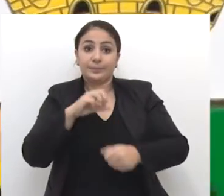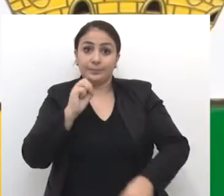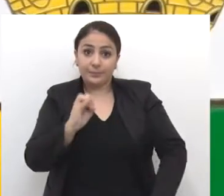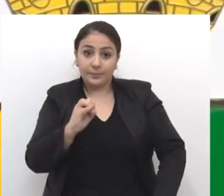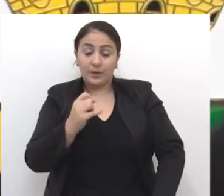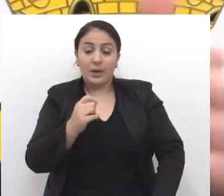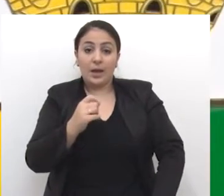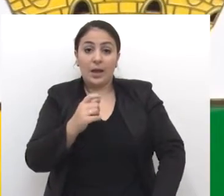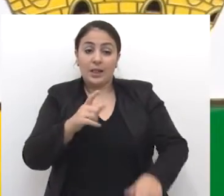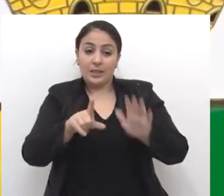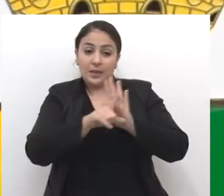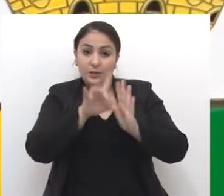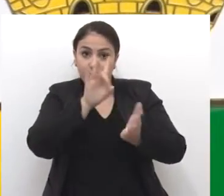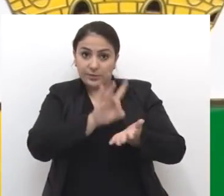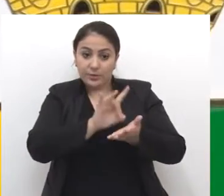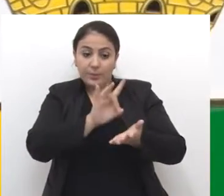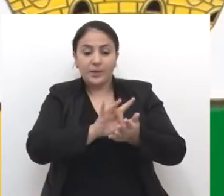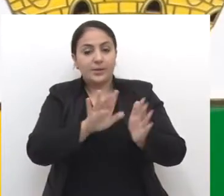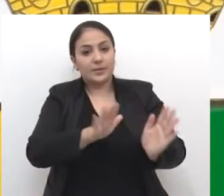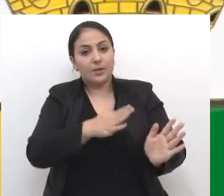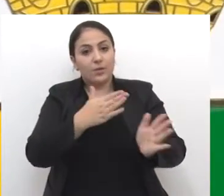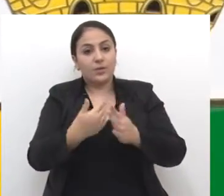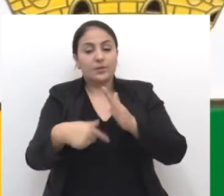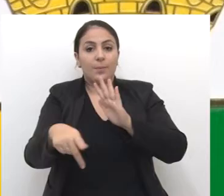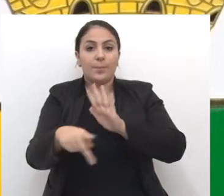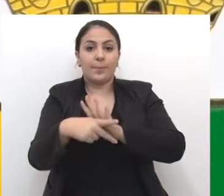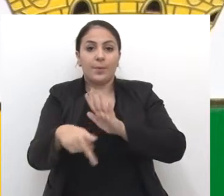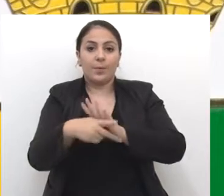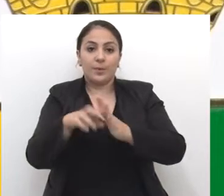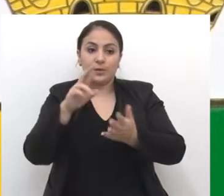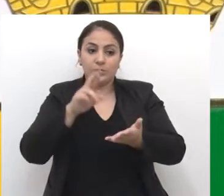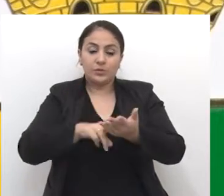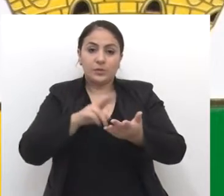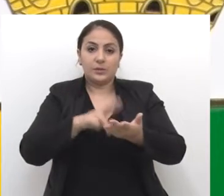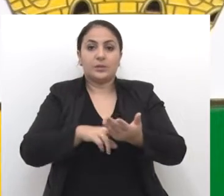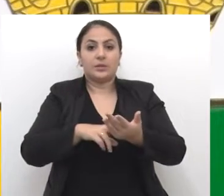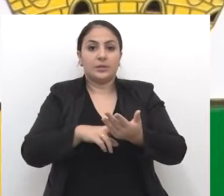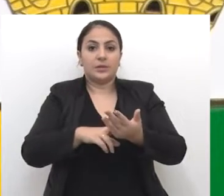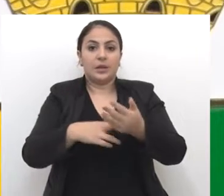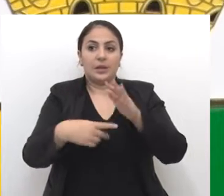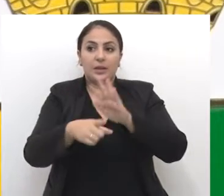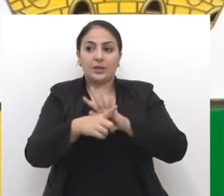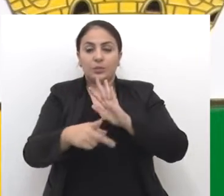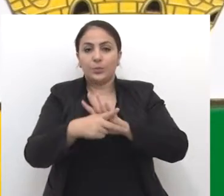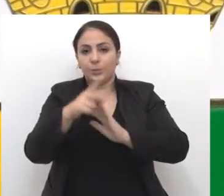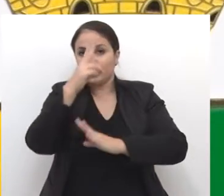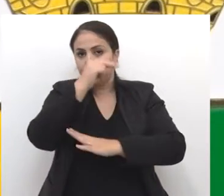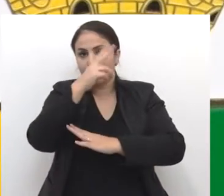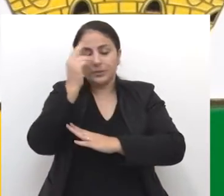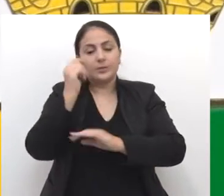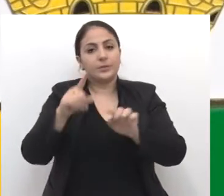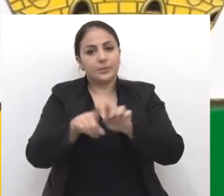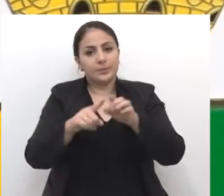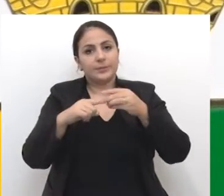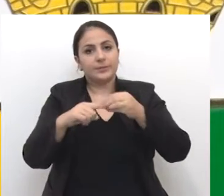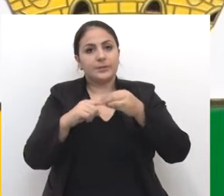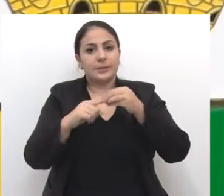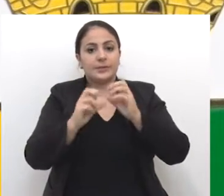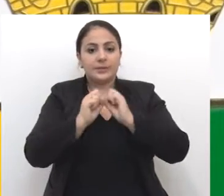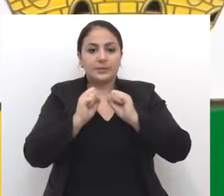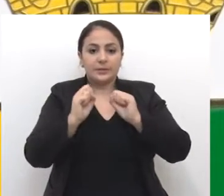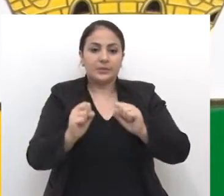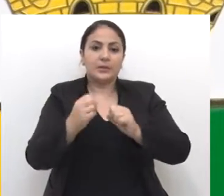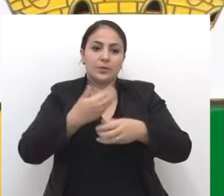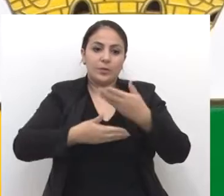não, a lei, efetivamente, talvez na própria regulamentação da lei por parte do Executivo e principalmente por parte